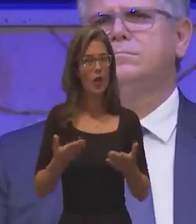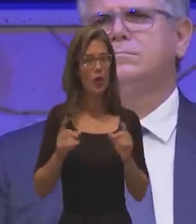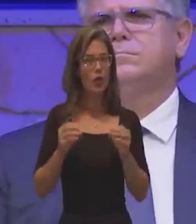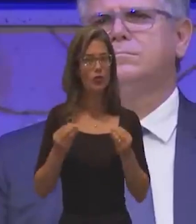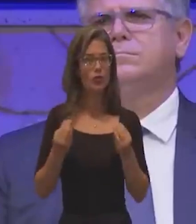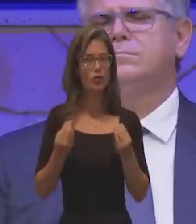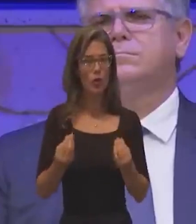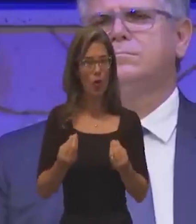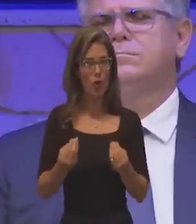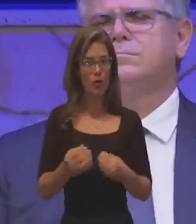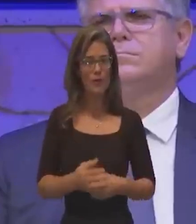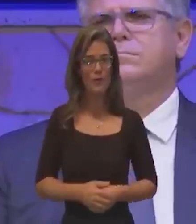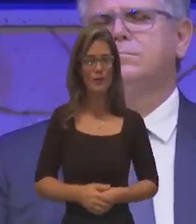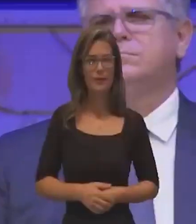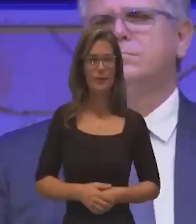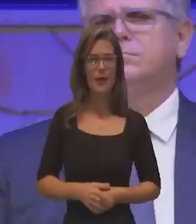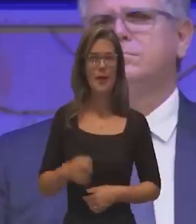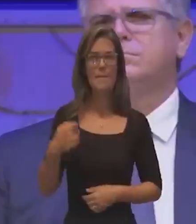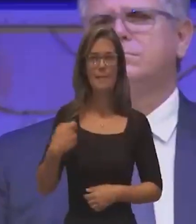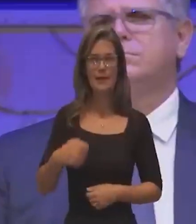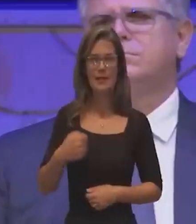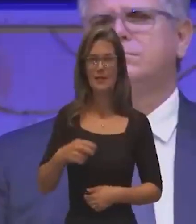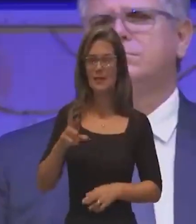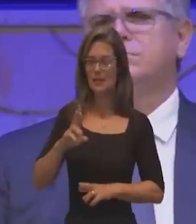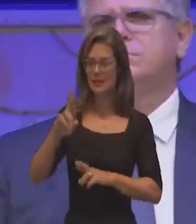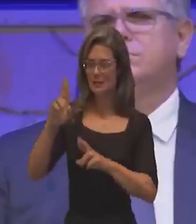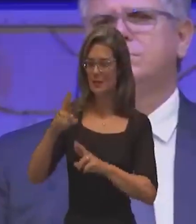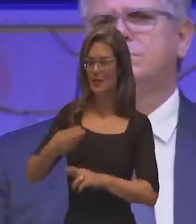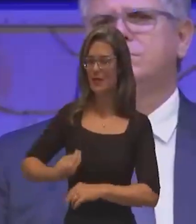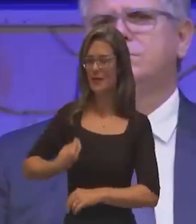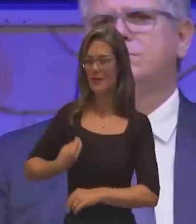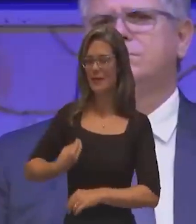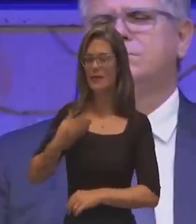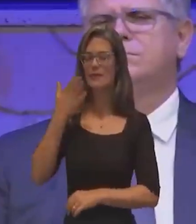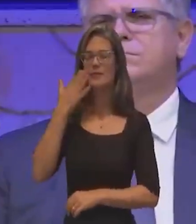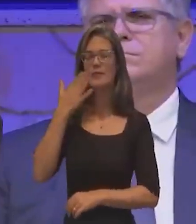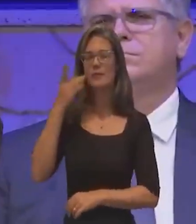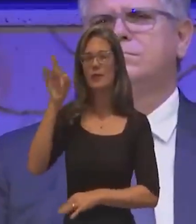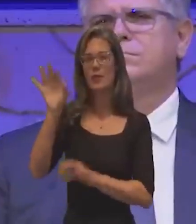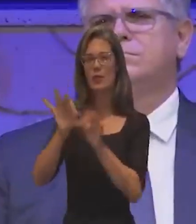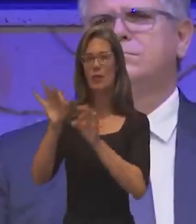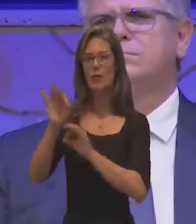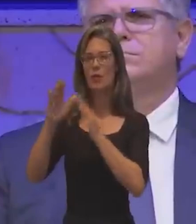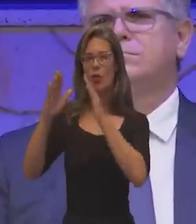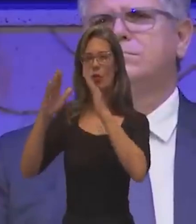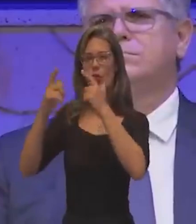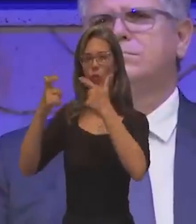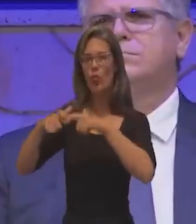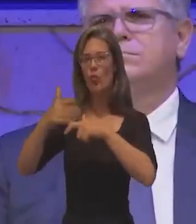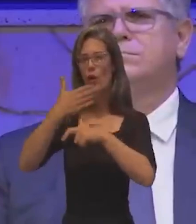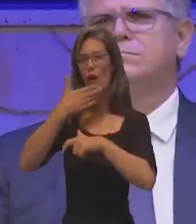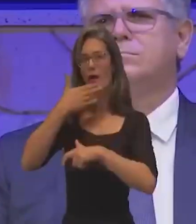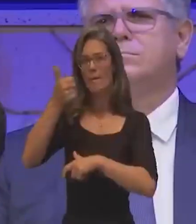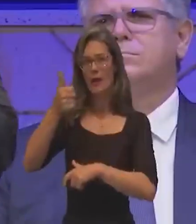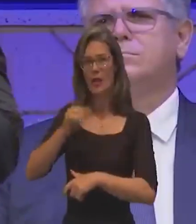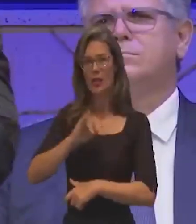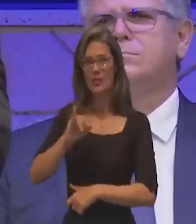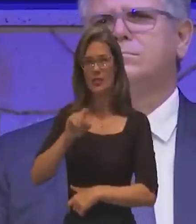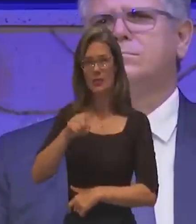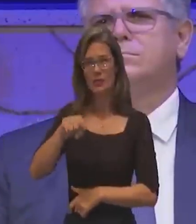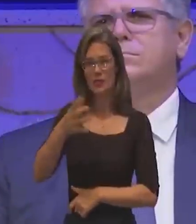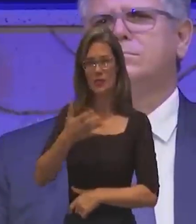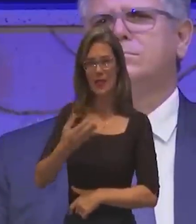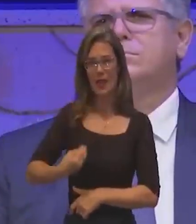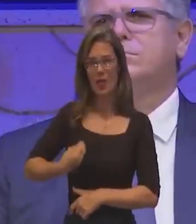Devemos manter a nossa esperança viva, sabendo que Deus preparou um lugar melhor para cada um de nós. Se você deseja estar na eternidade com o